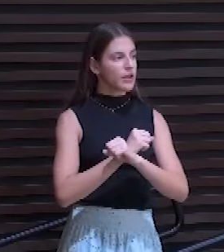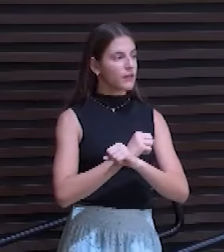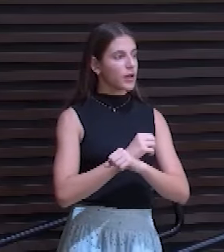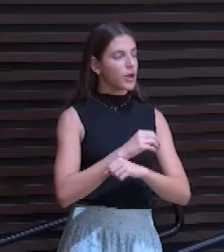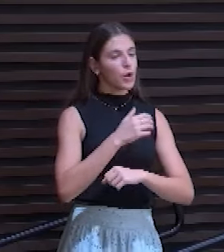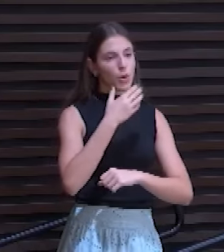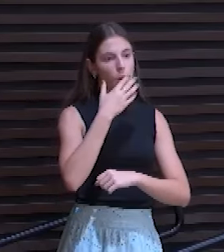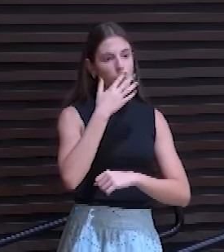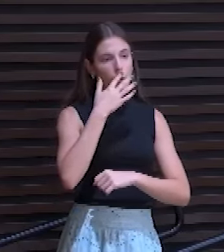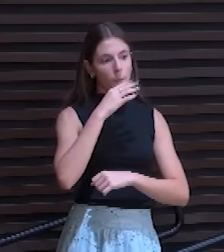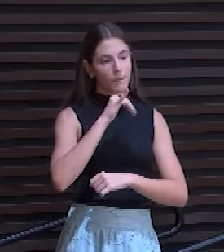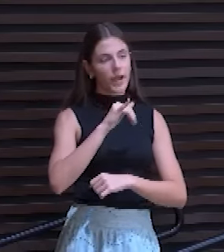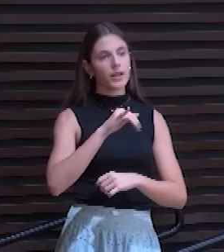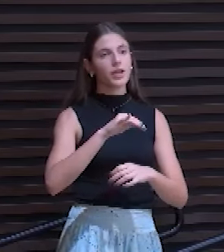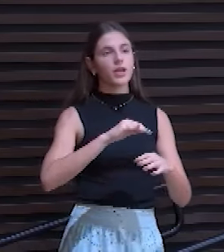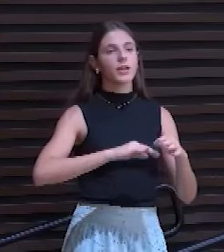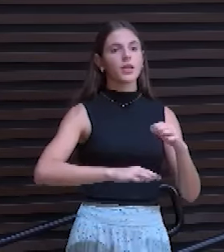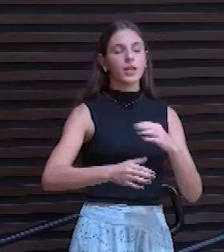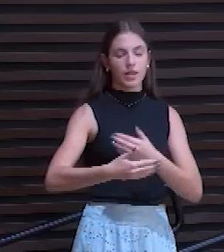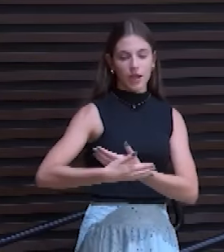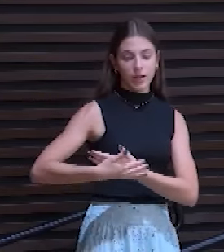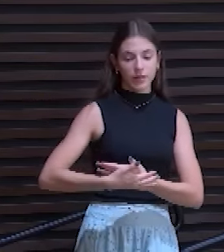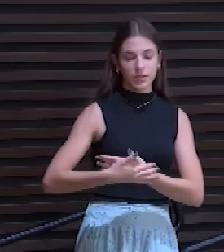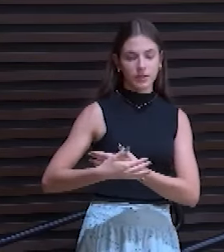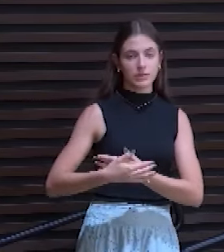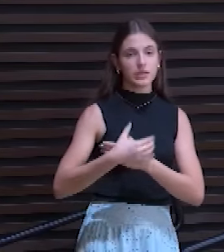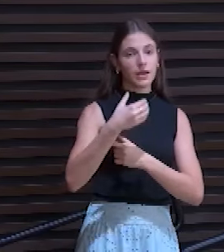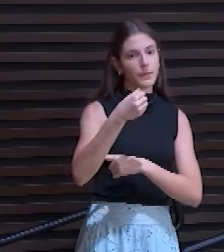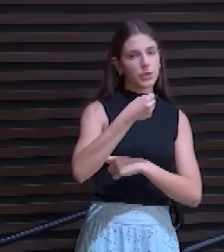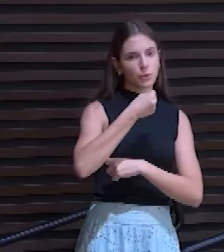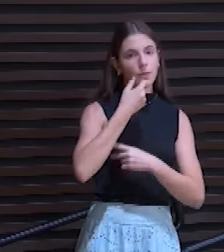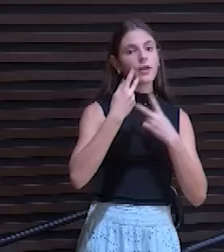palavra. Toda a atenção se voltou para ele, que disse: